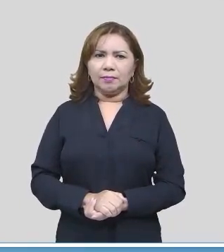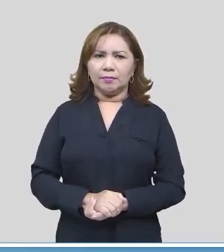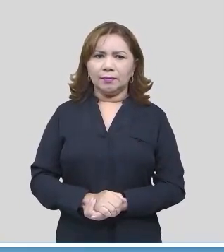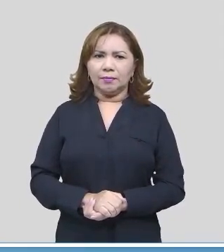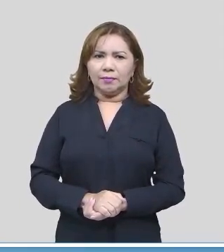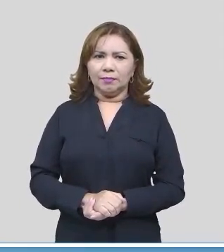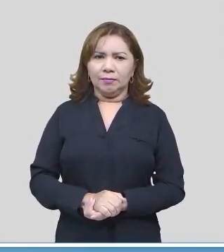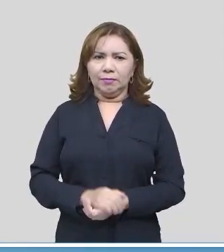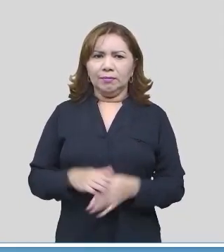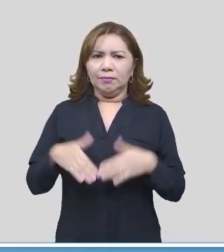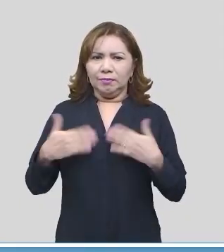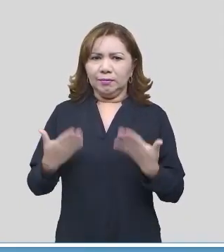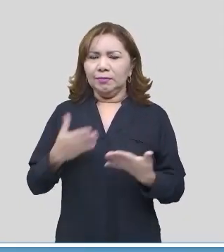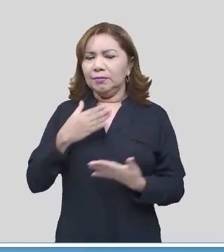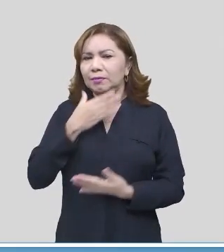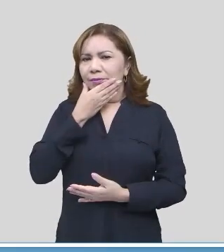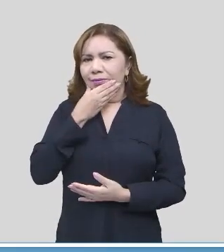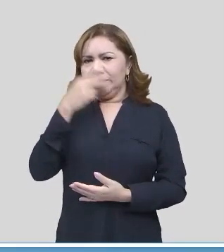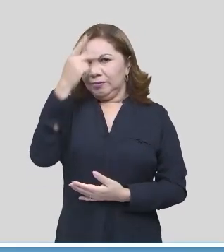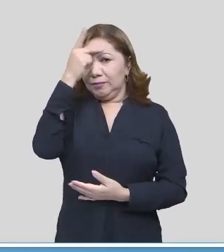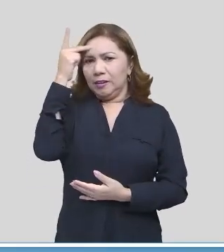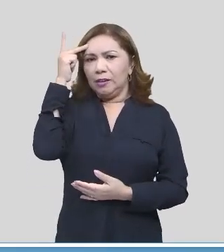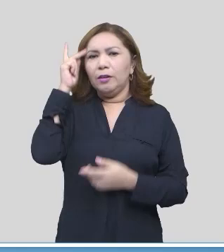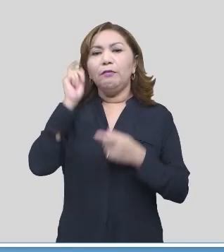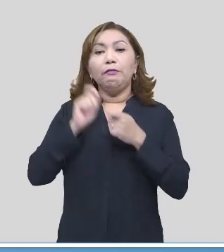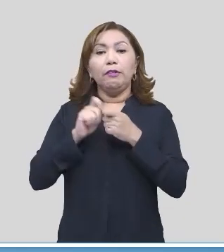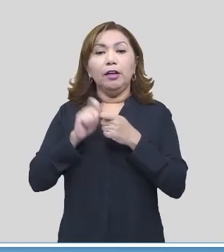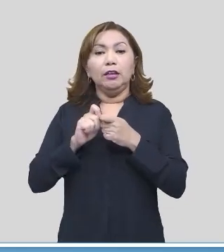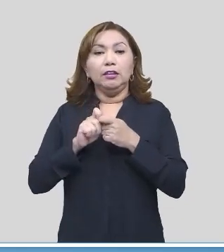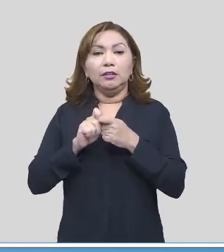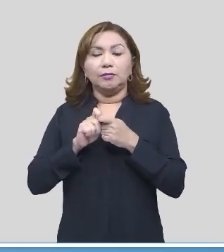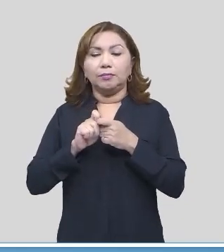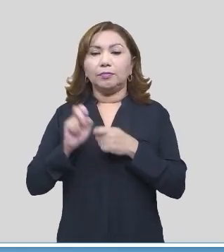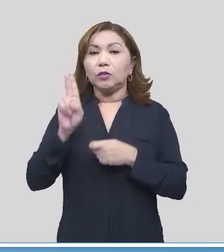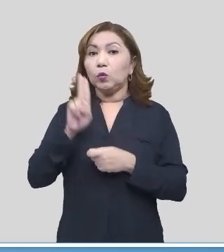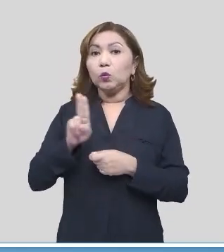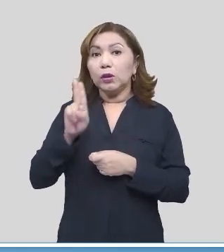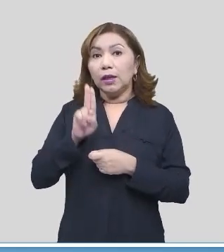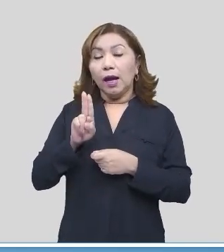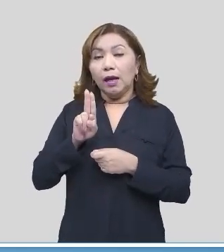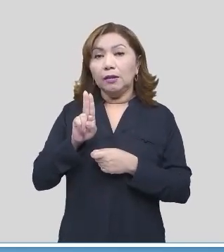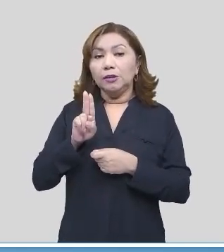Assim, o homem criou as unidades de medida,